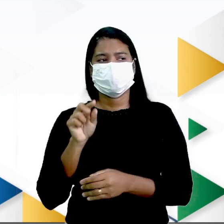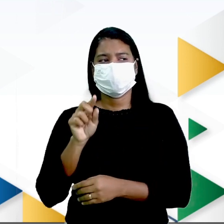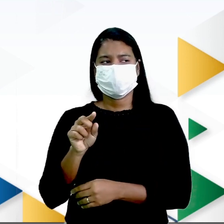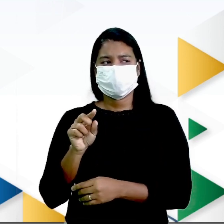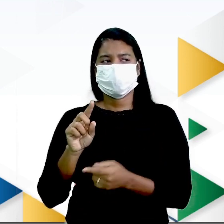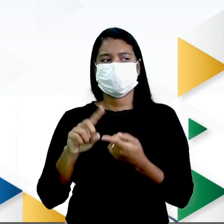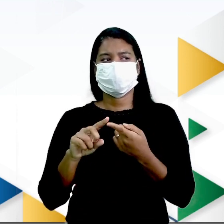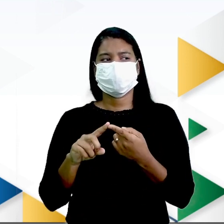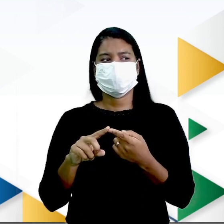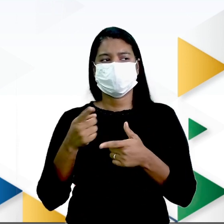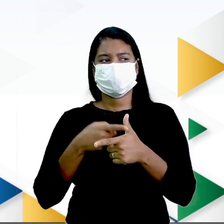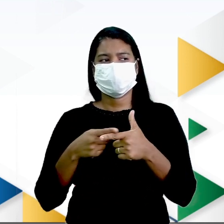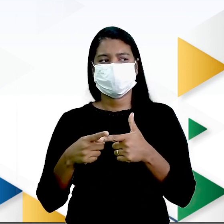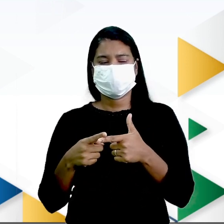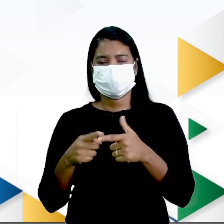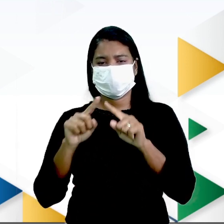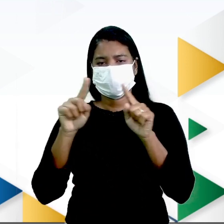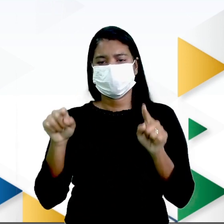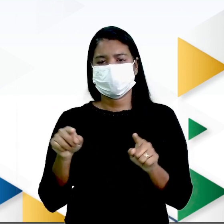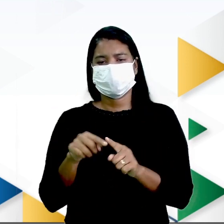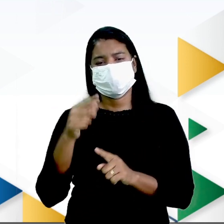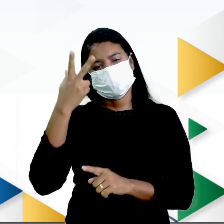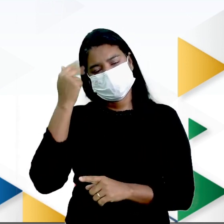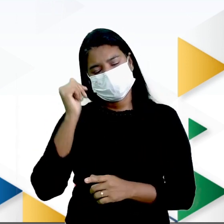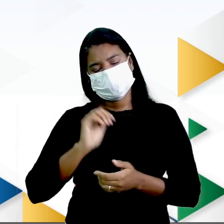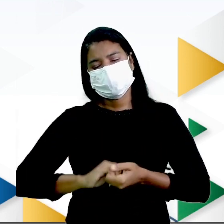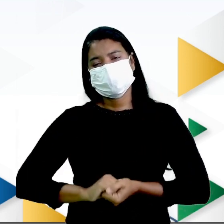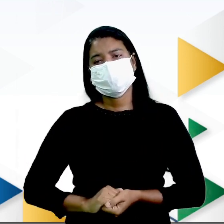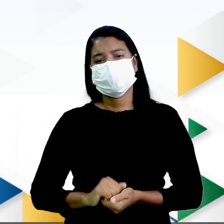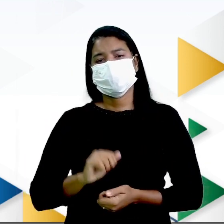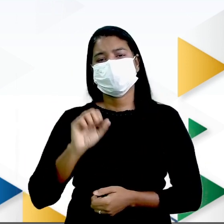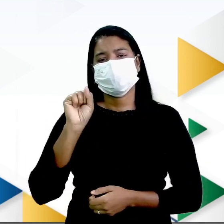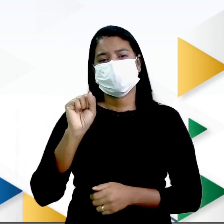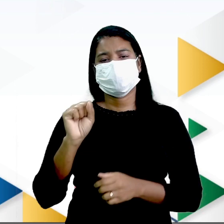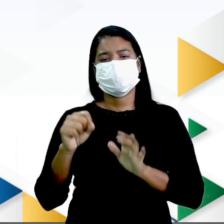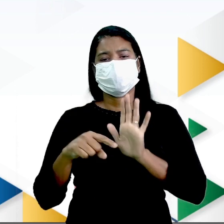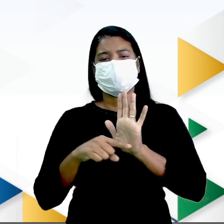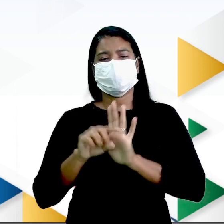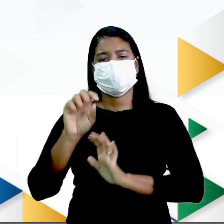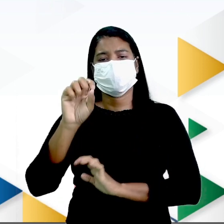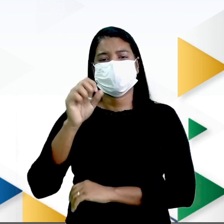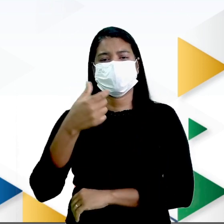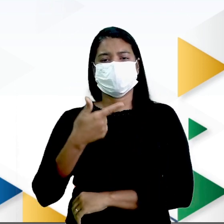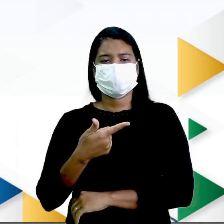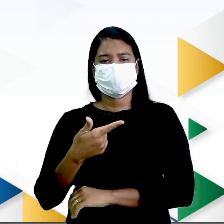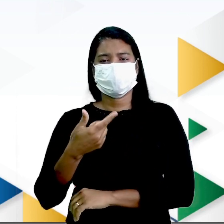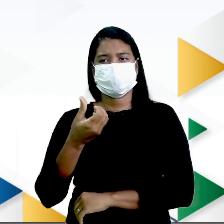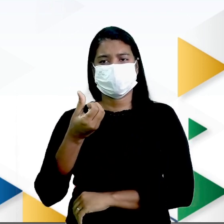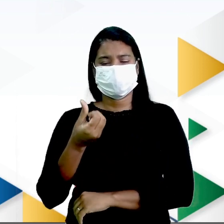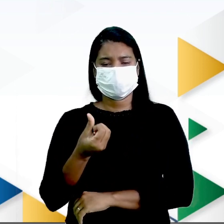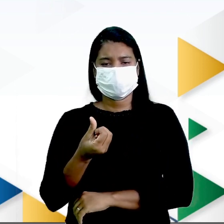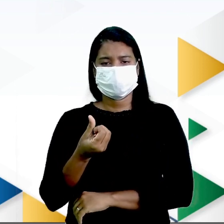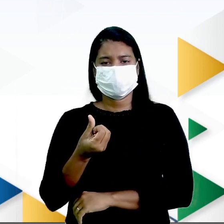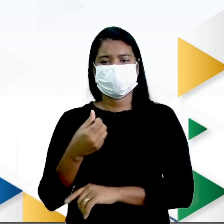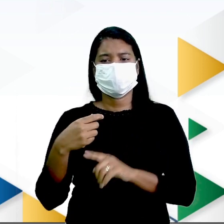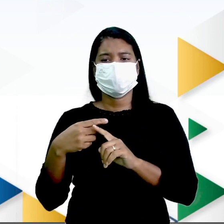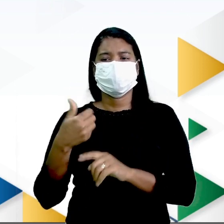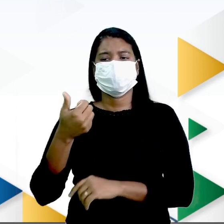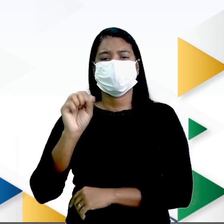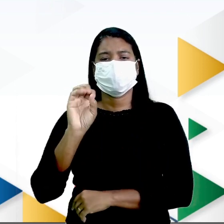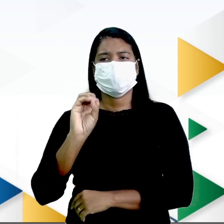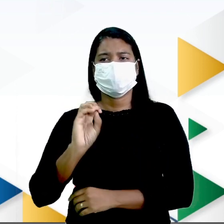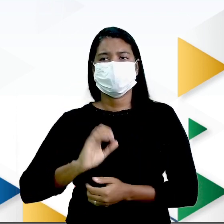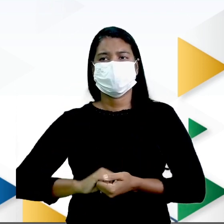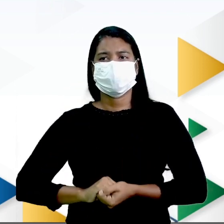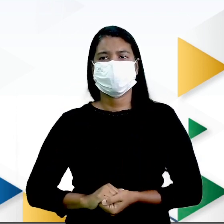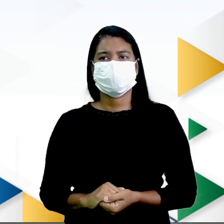um vértice, e divido em triângulos, tá? Daria no mesmo. 8 menos 2 vai dar 6. 6 vezes 180. Vamos multiplicar?